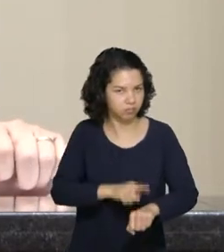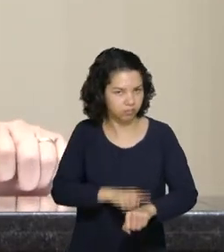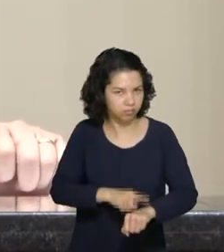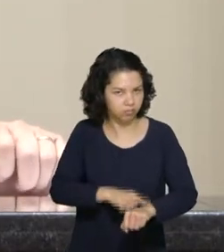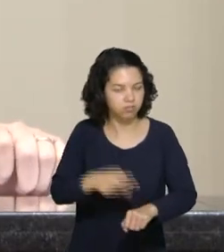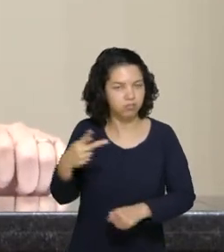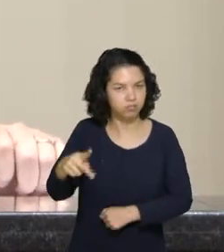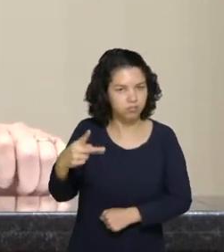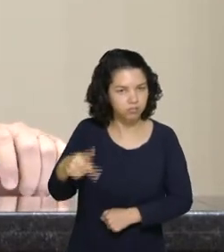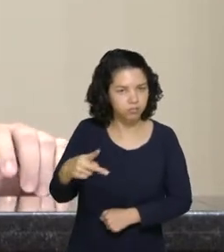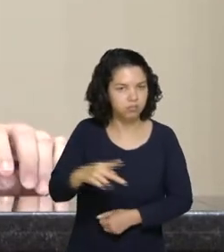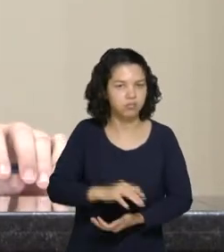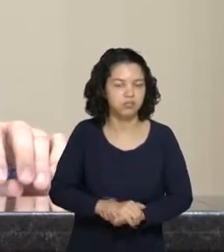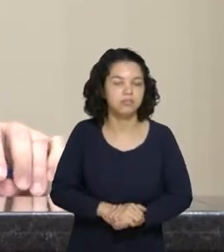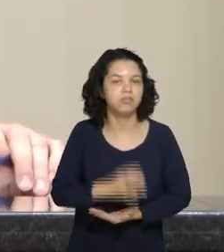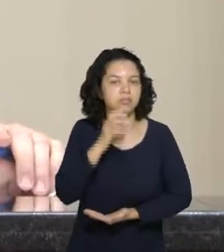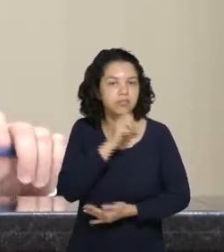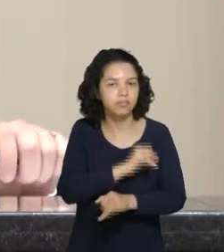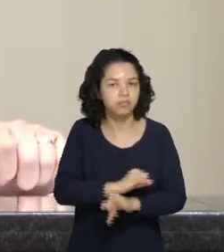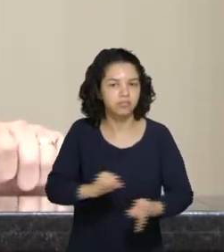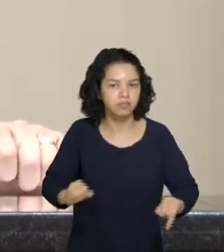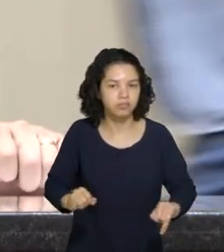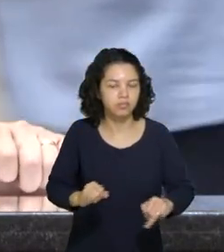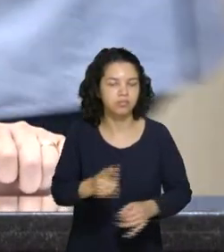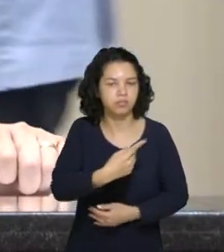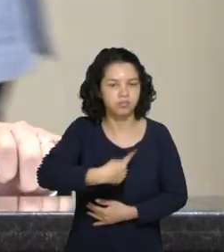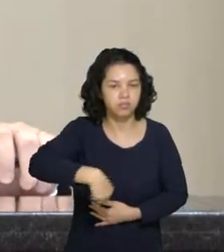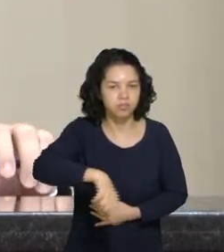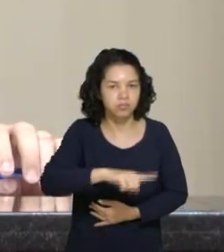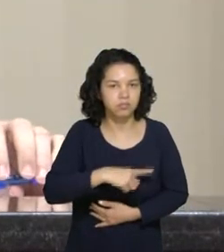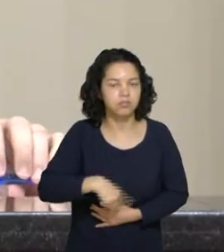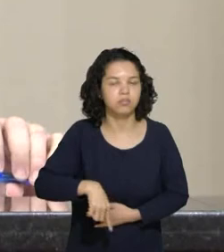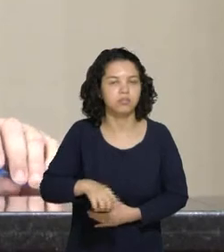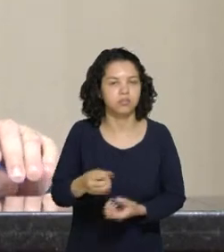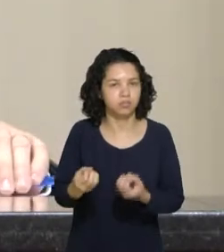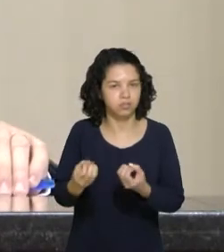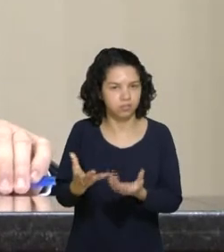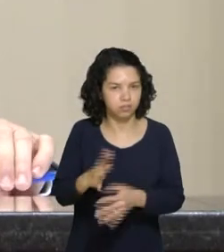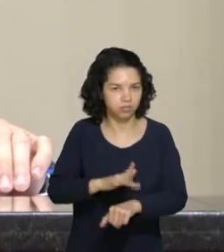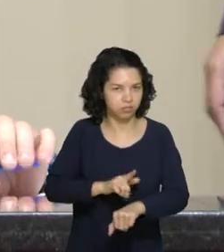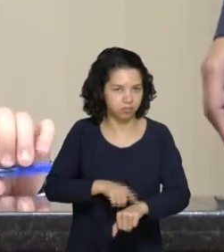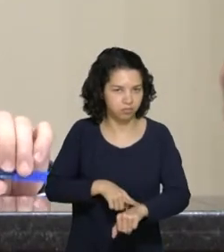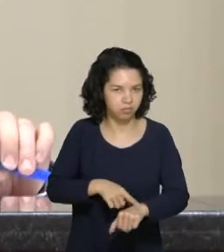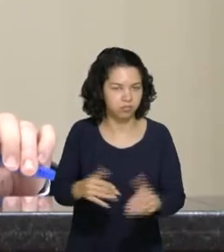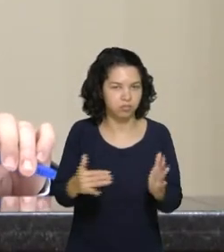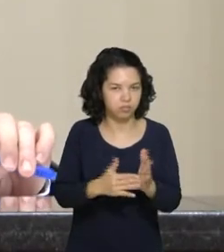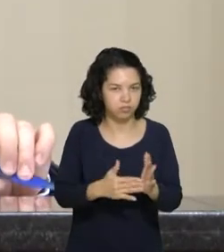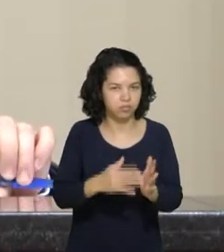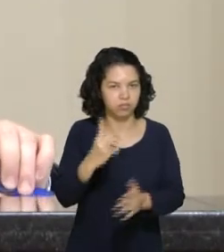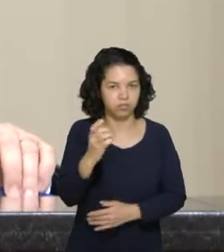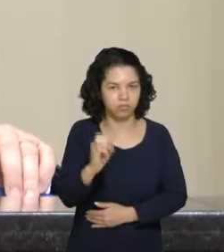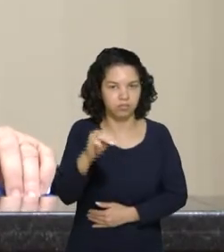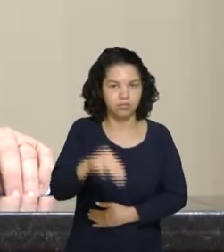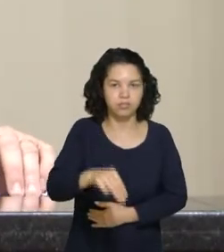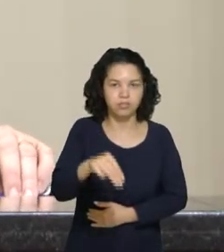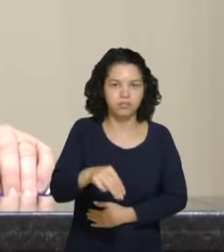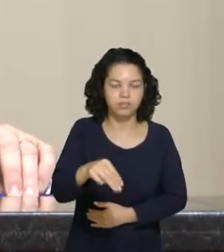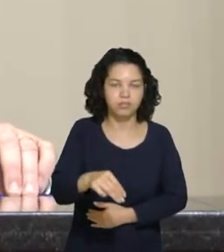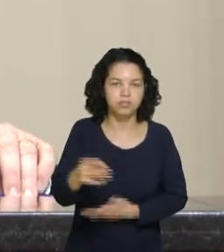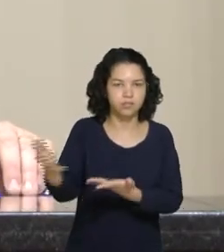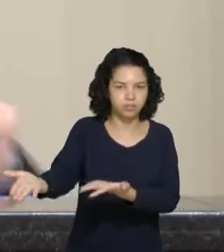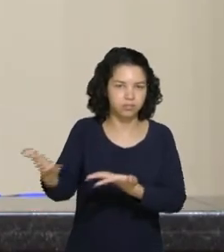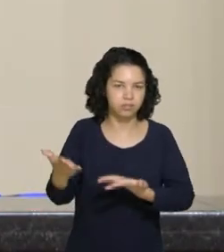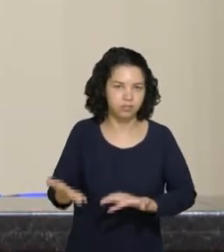comunicações e nós concedemos o tempo de até 10 minutos. Com a